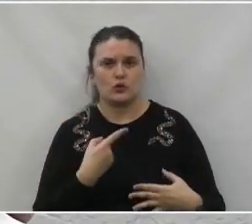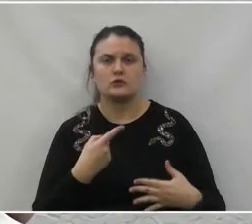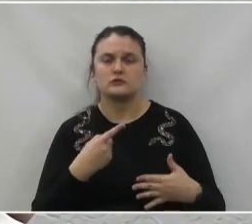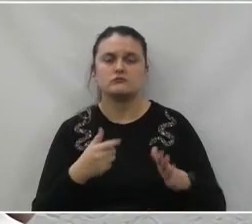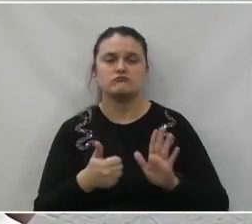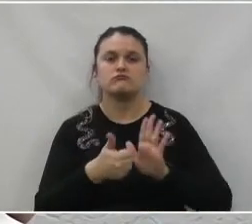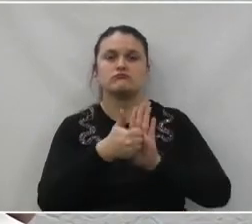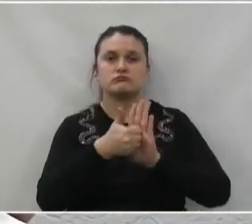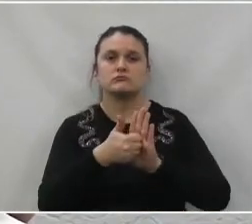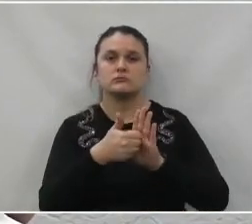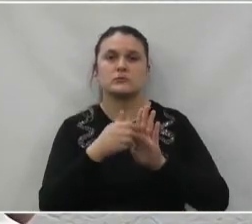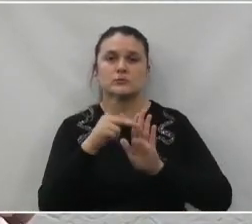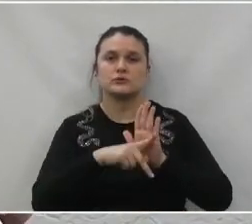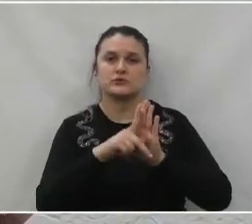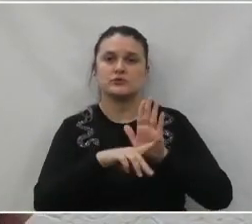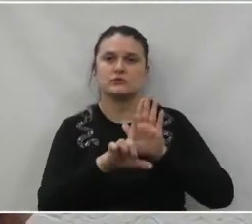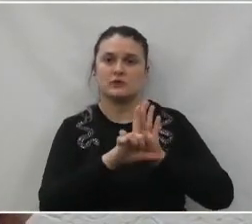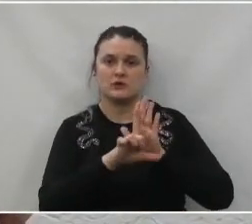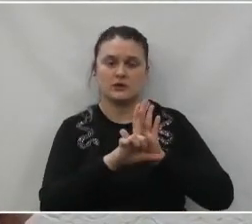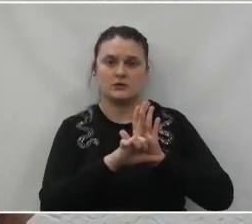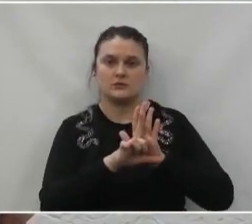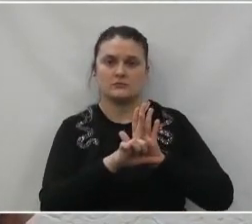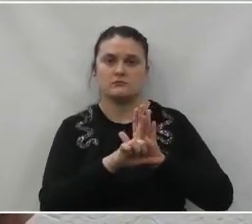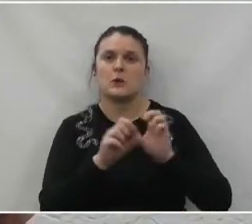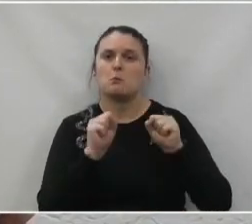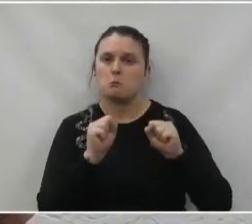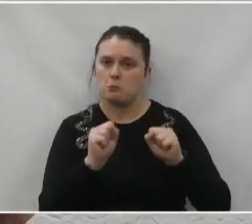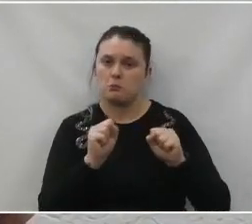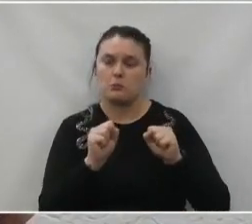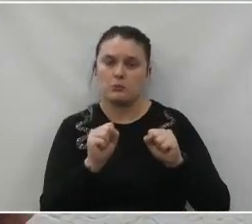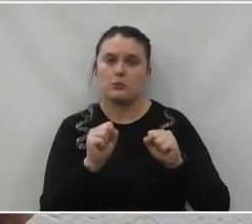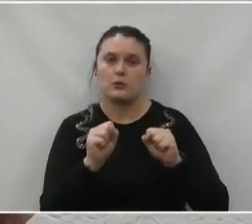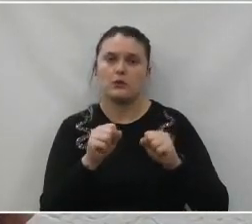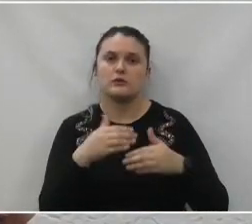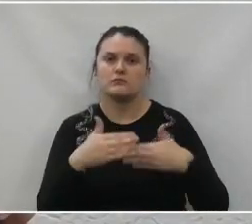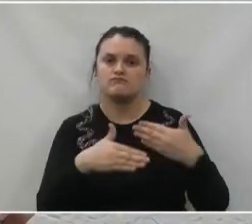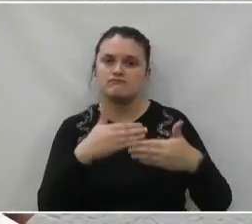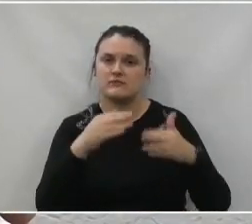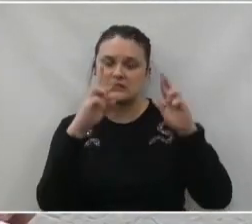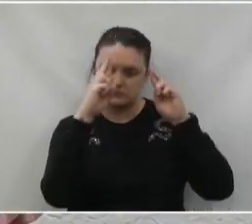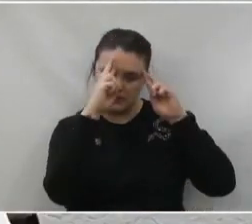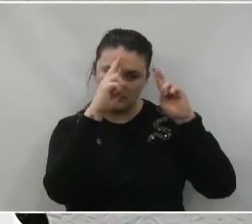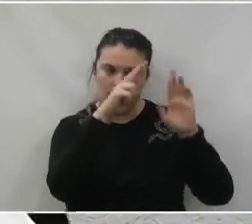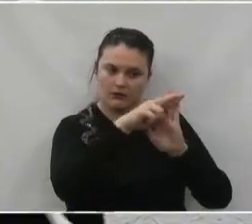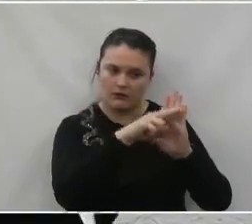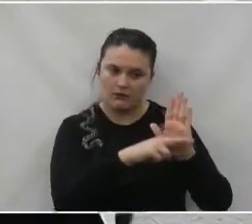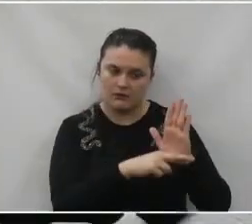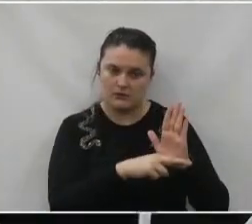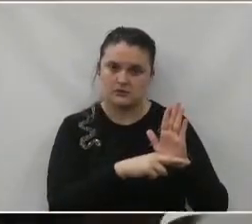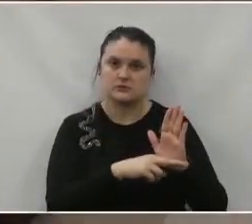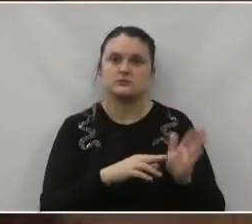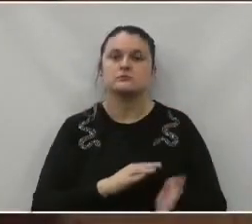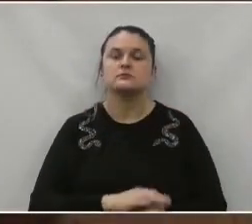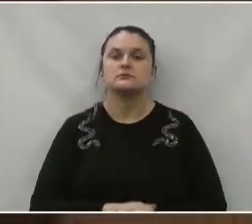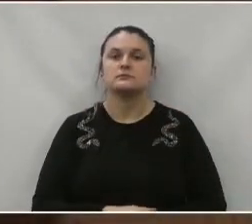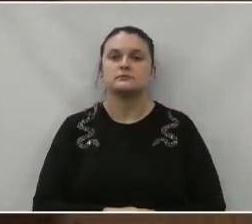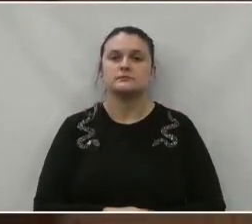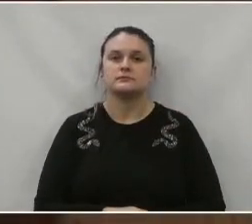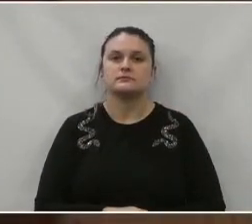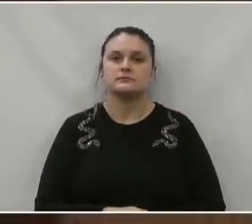parecer favorável ao projeto em questão, devendo o mesmo seguir os trâmites do regimento. É o parecer.